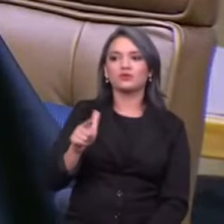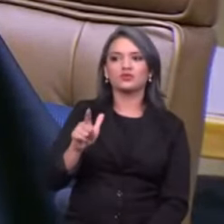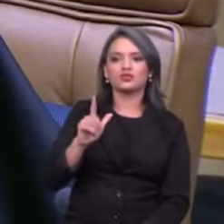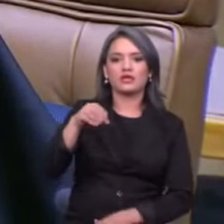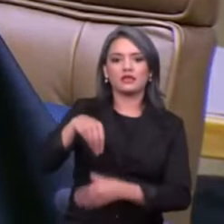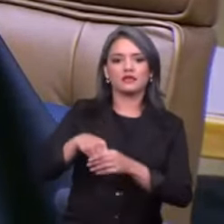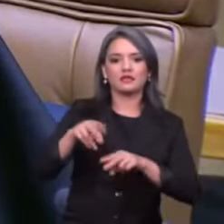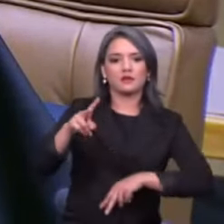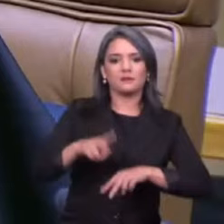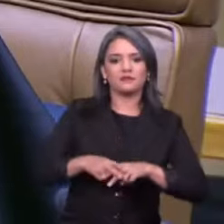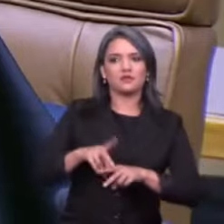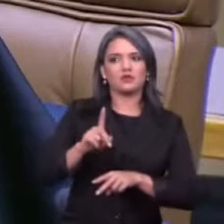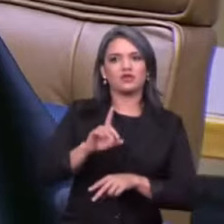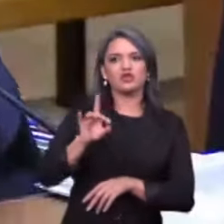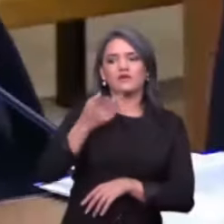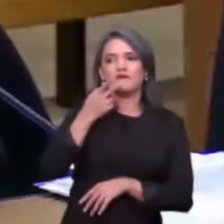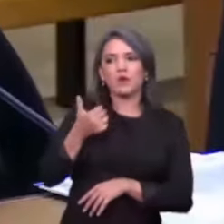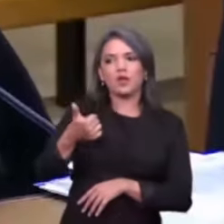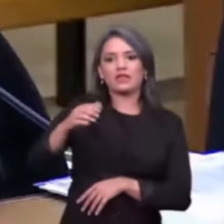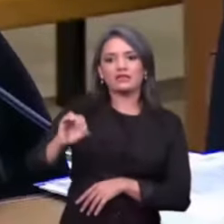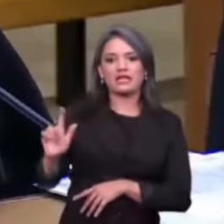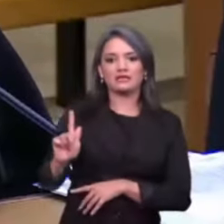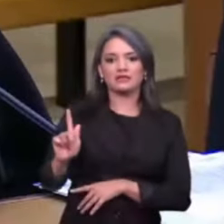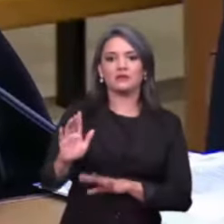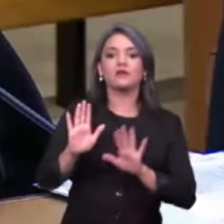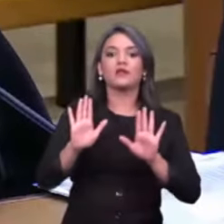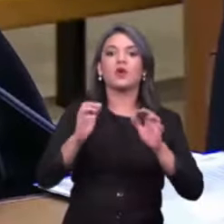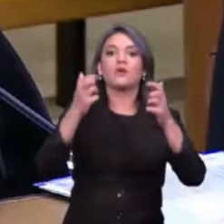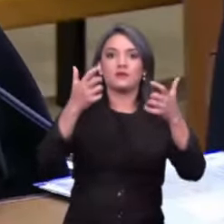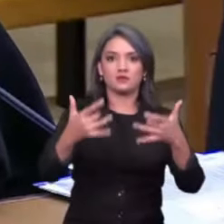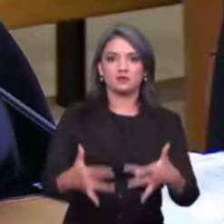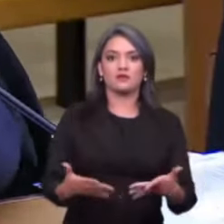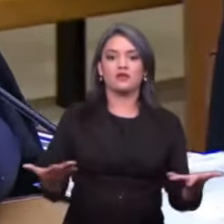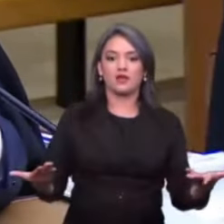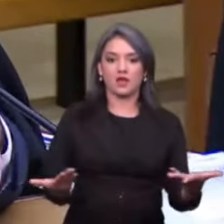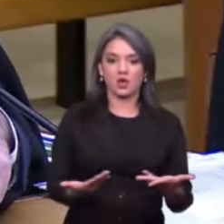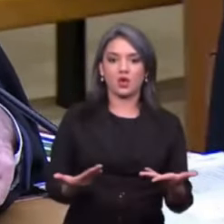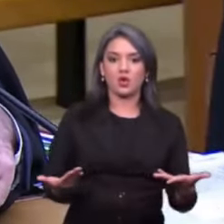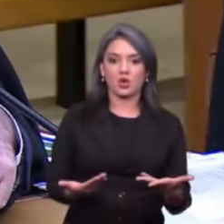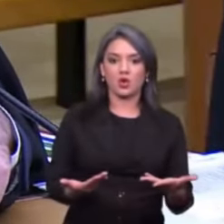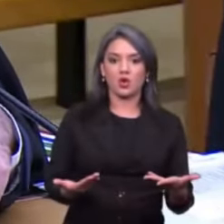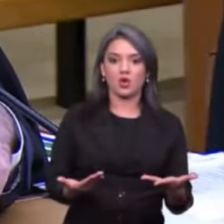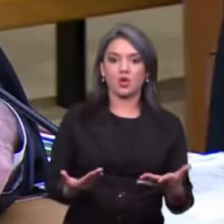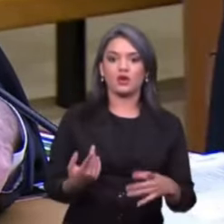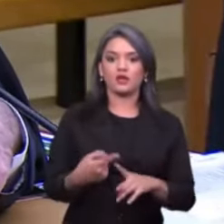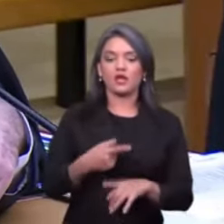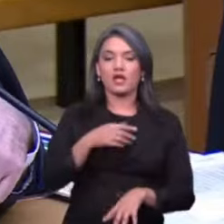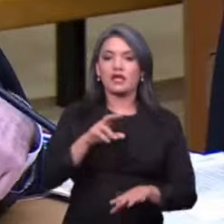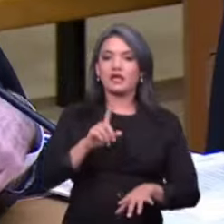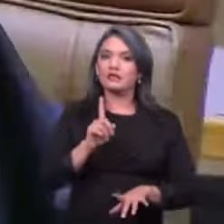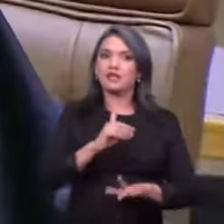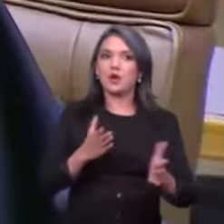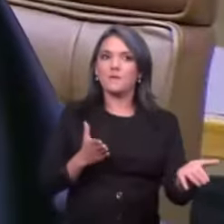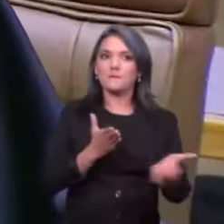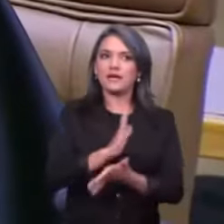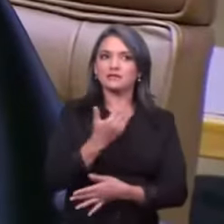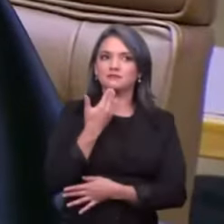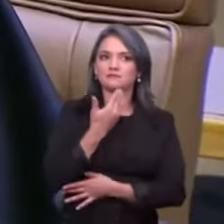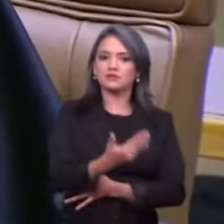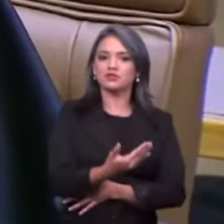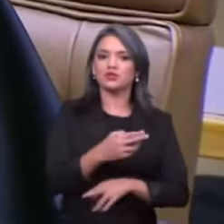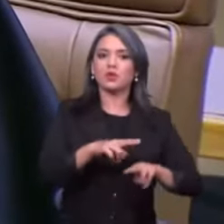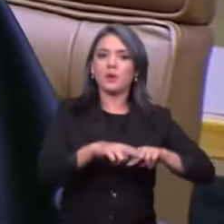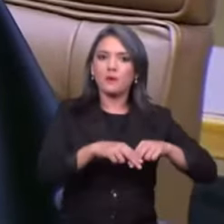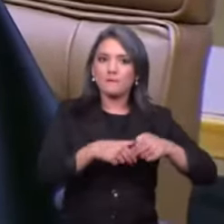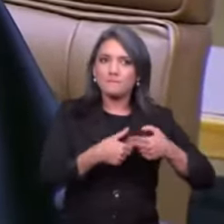nem se referiu a 10 gramas. Sim, não, mas eu explicitei agora que estava dentro da prisão, por isso nego o provimento. É que eu ouvi a tese